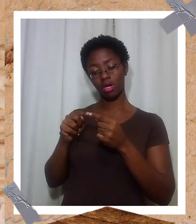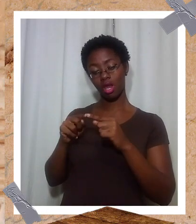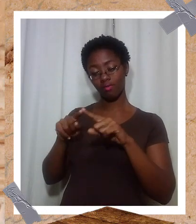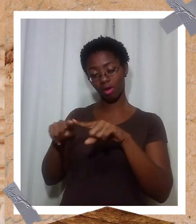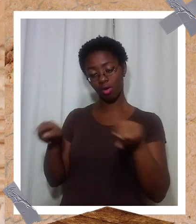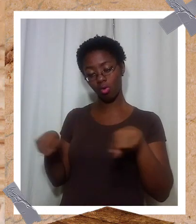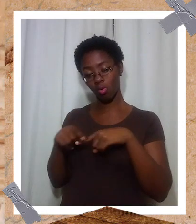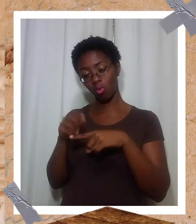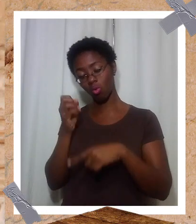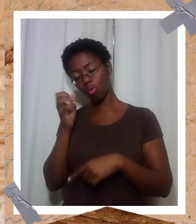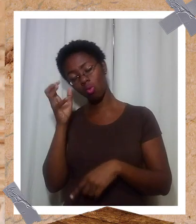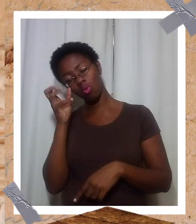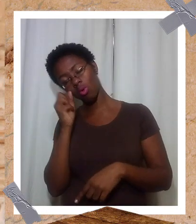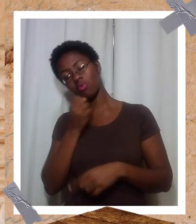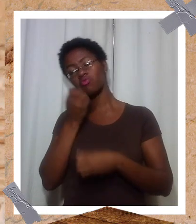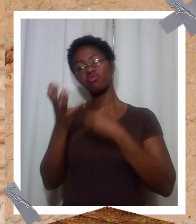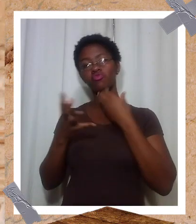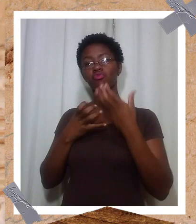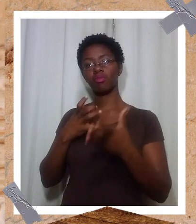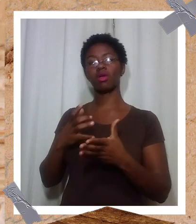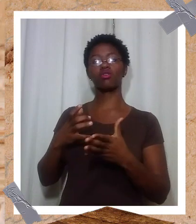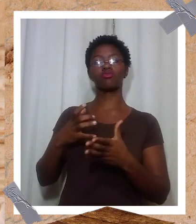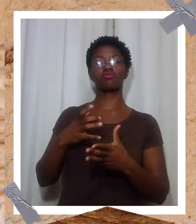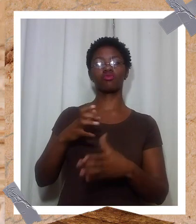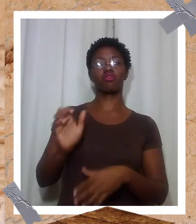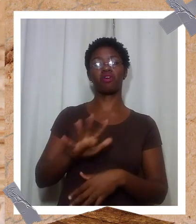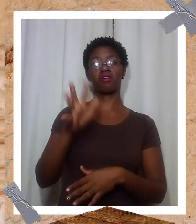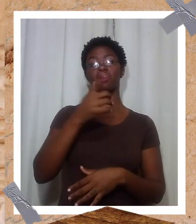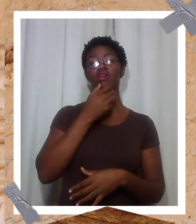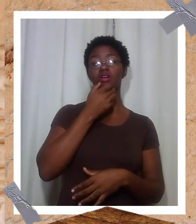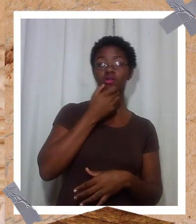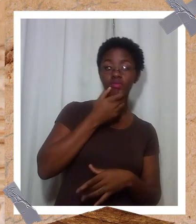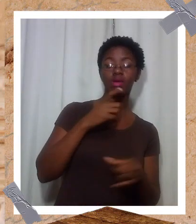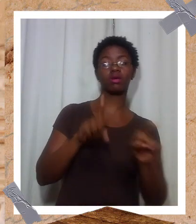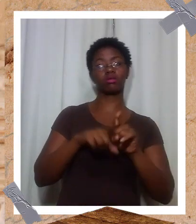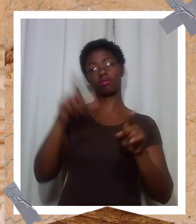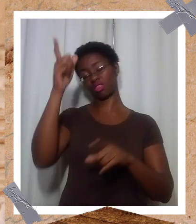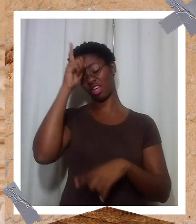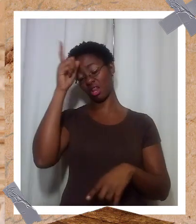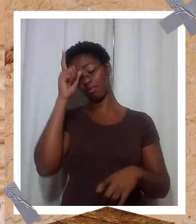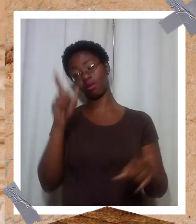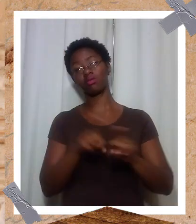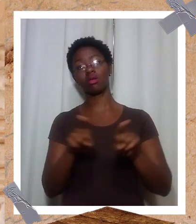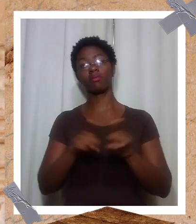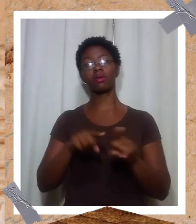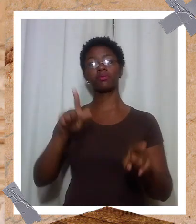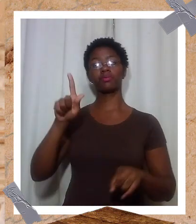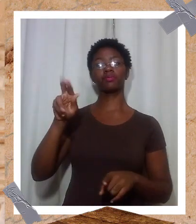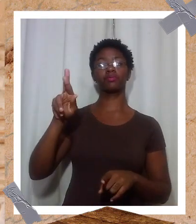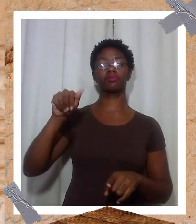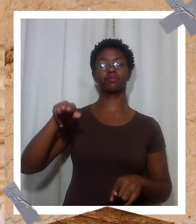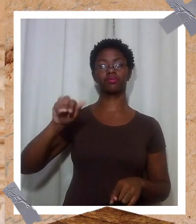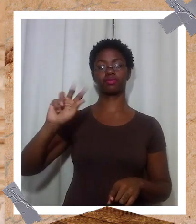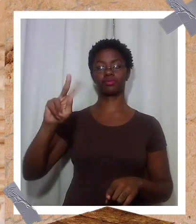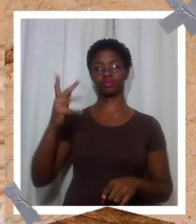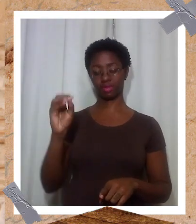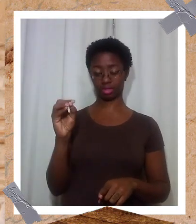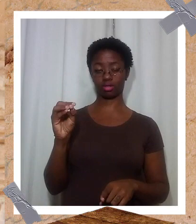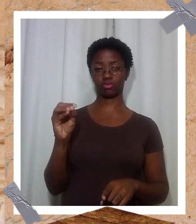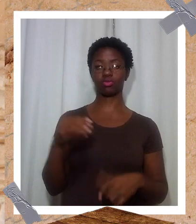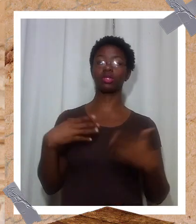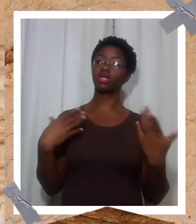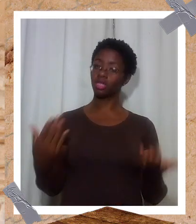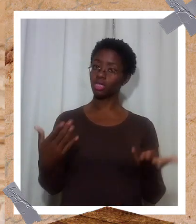Penha também são quartos de despejo. Então, em vista disso, assim, eu queria esse quarto de despejo que a nossa